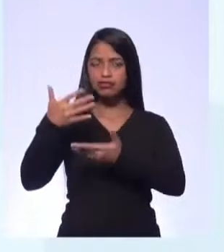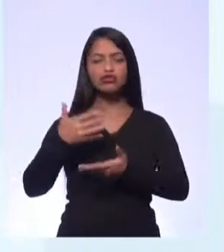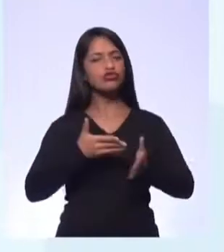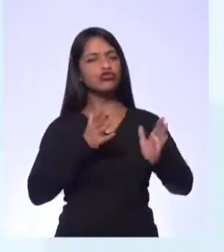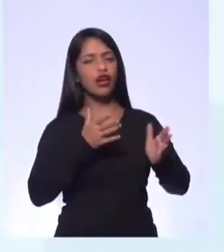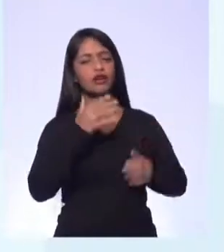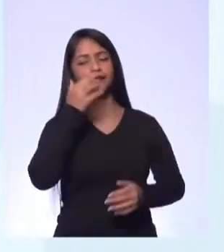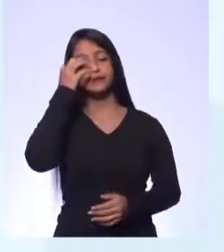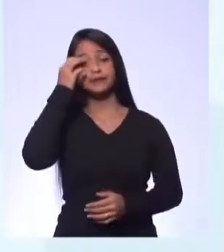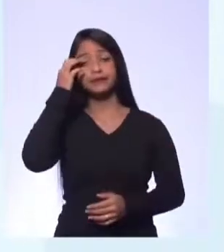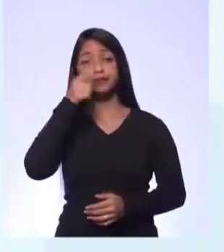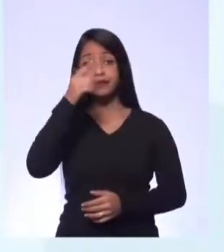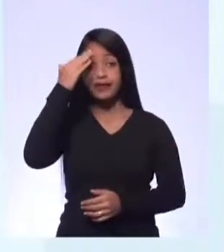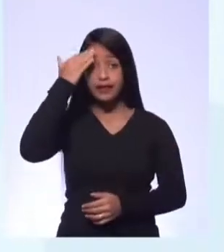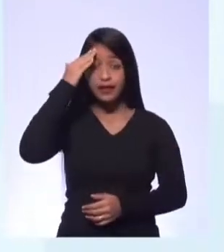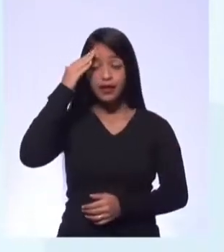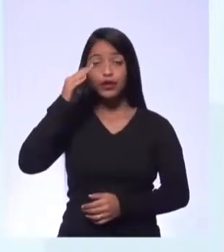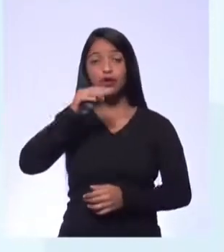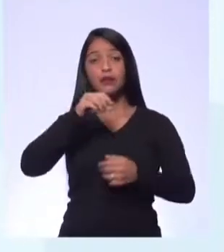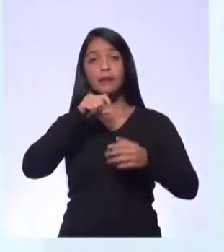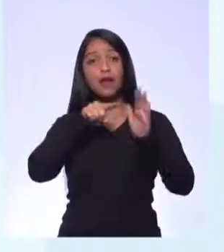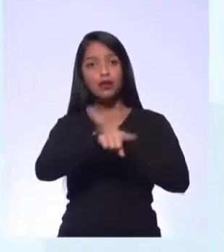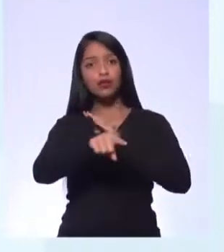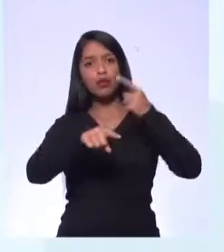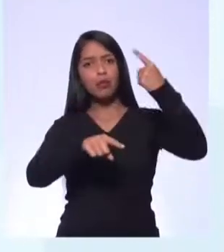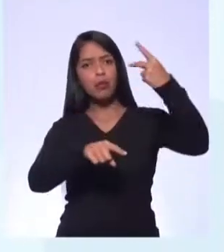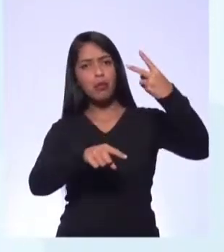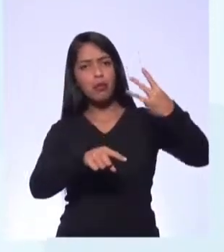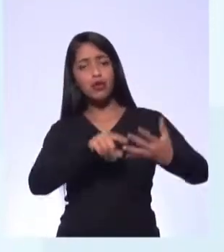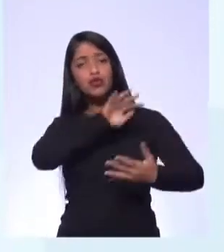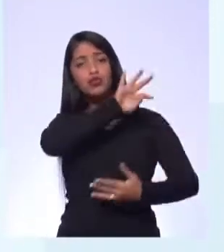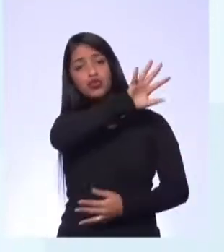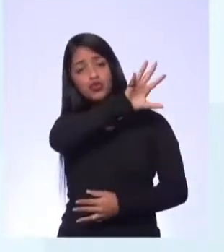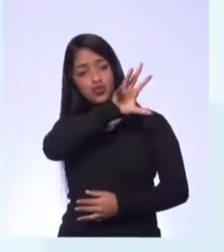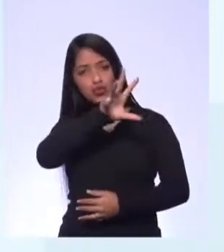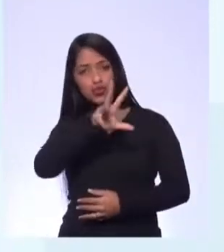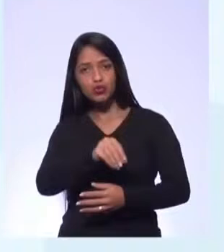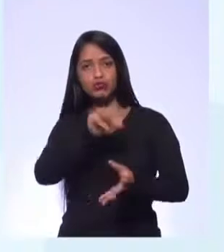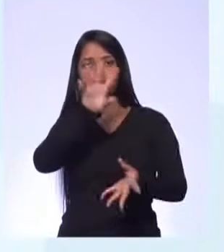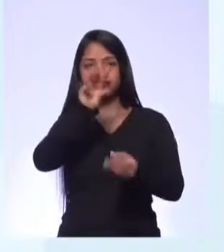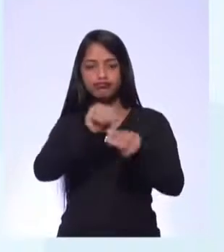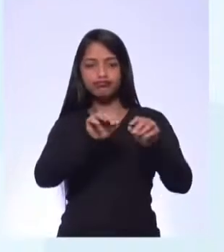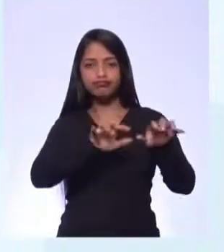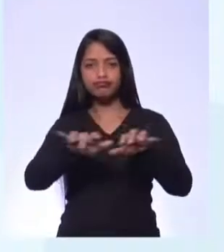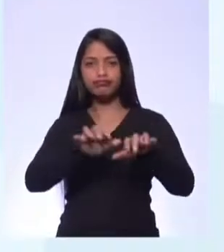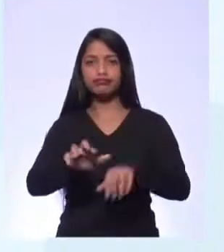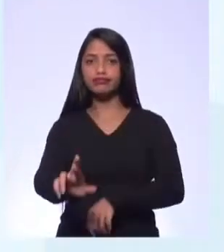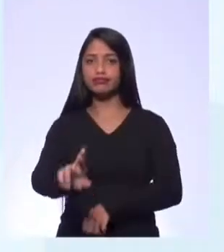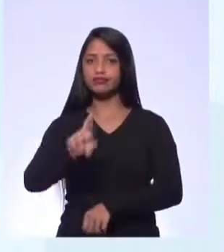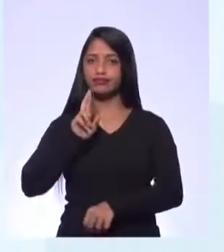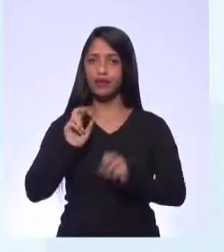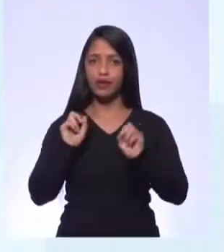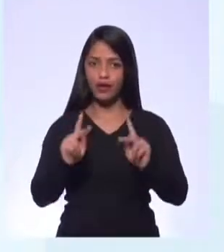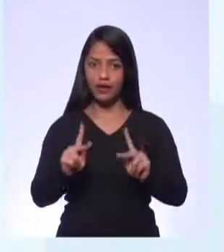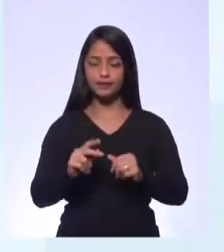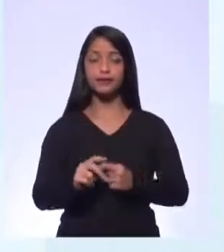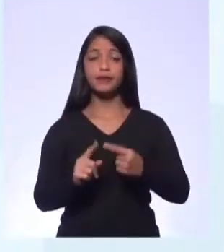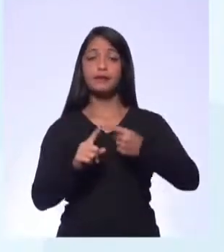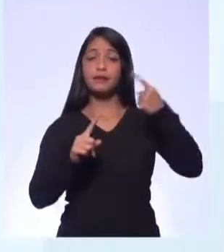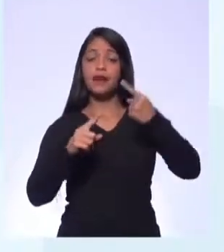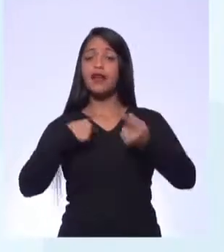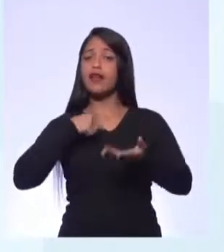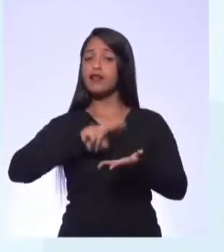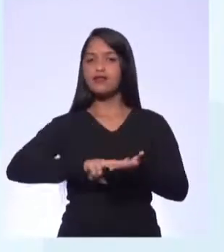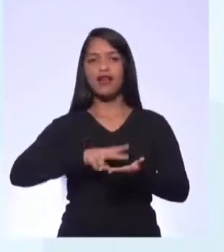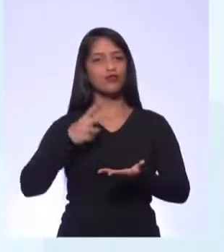Entenderam, gente? Respondam todas, tá? Todas juntas numa mesma interação. A primeira. Não vou traduzir, você vai